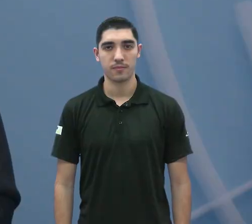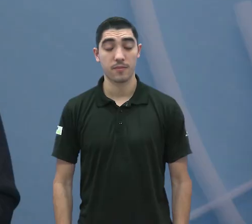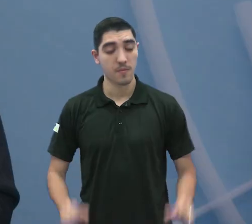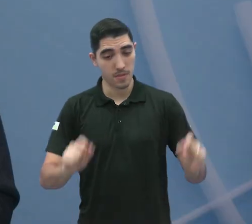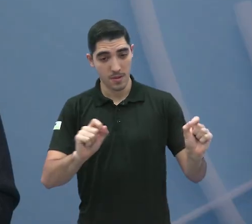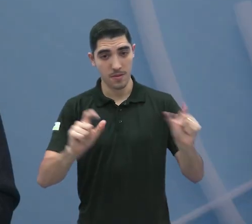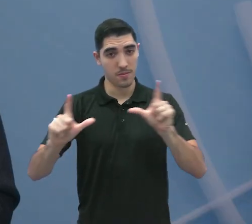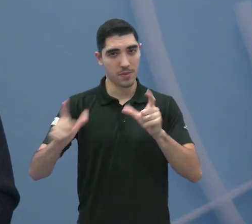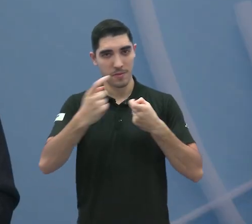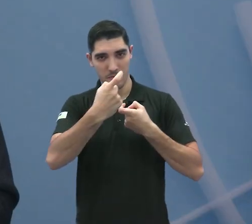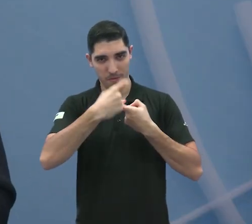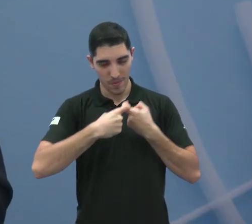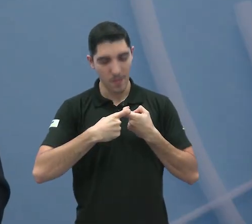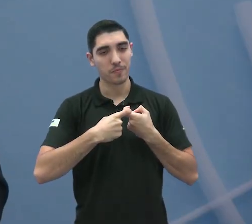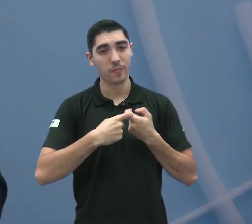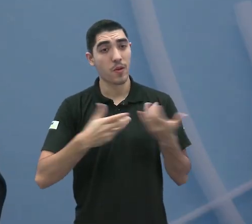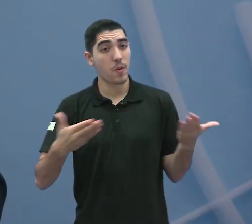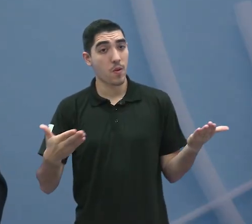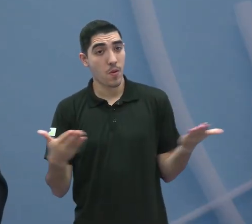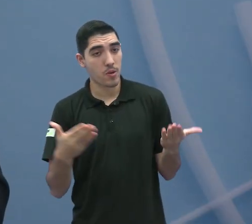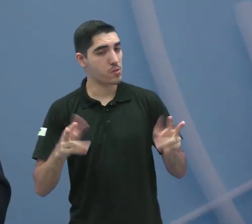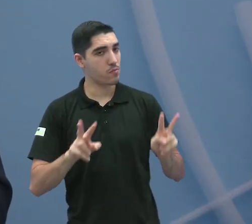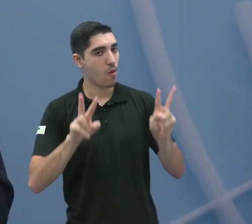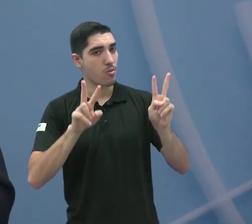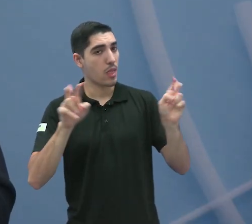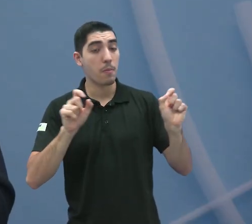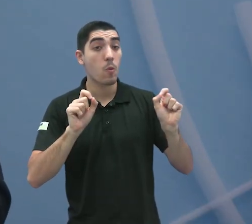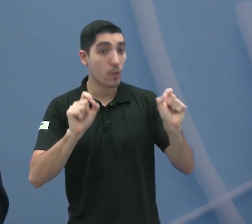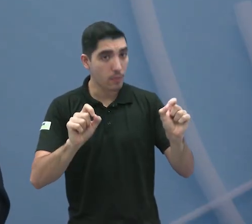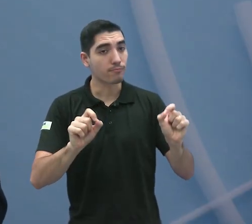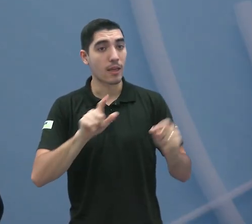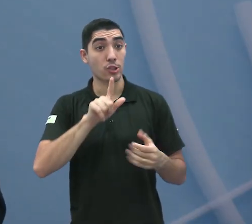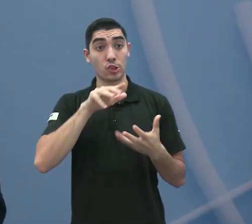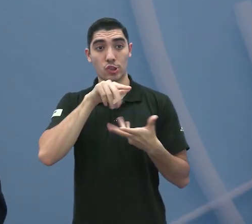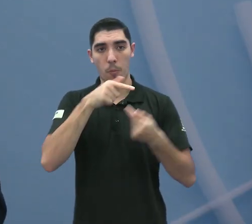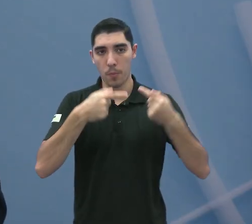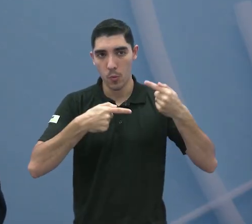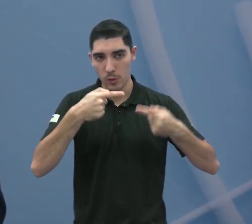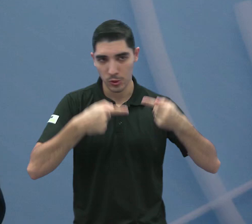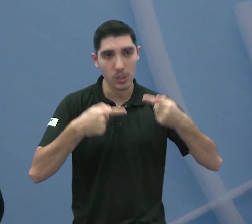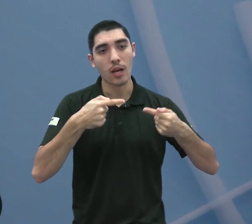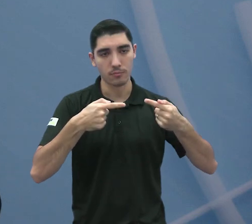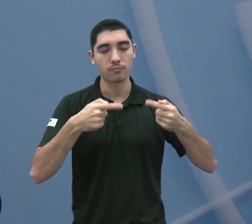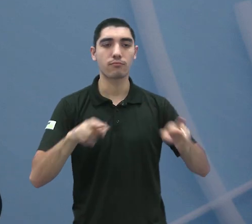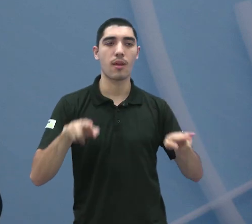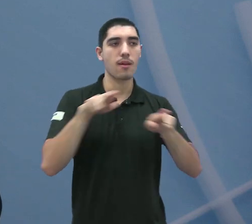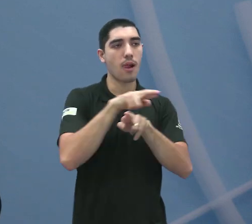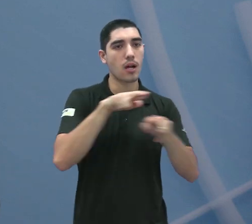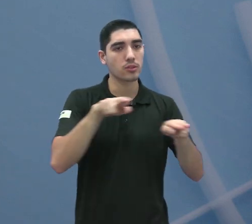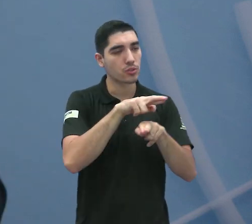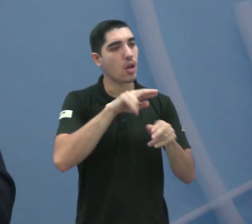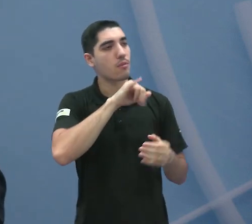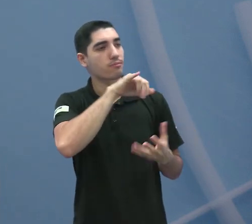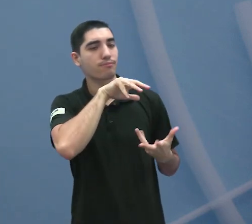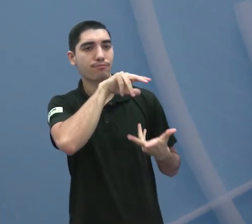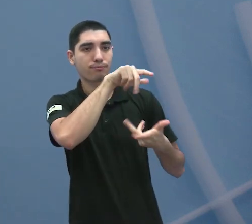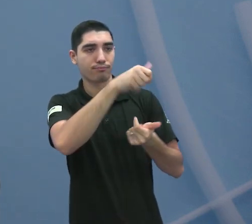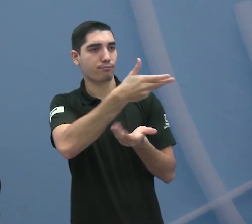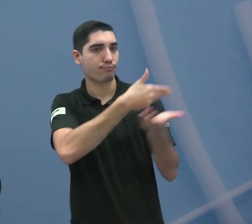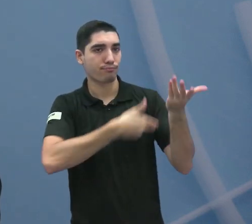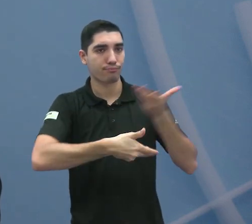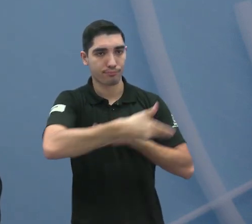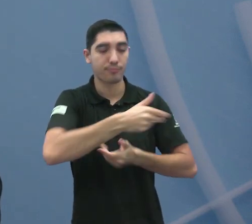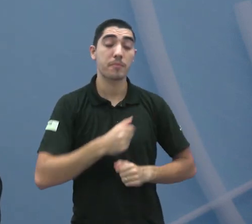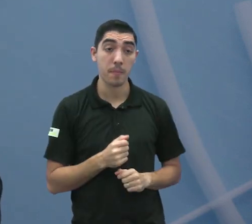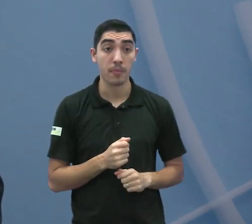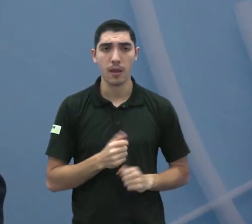Estamos de volta com o Diálogos da Cidade e hoje o nosso assunto é geopolítica e relações internacionais. Agora, pessoal,